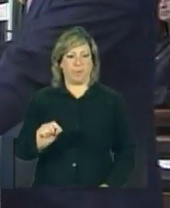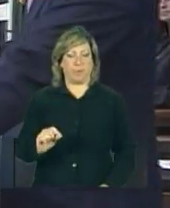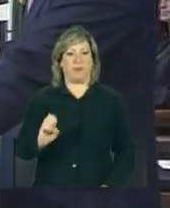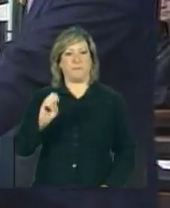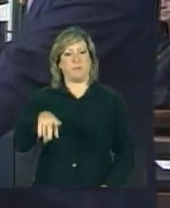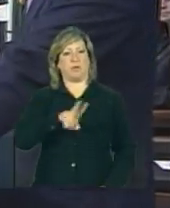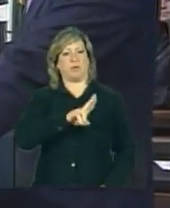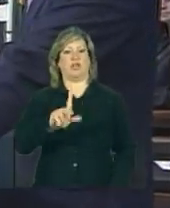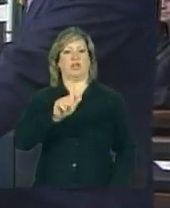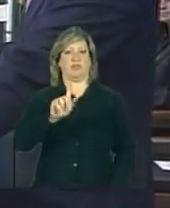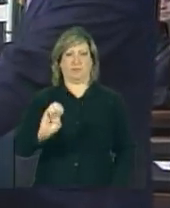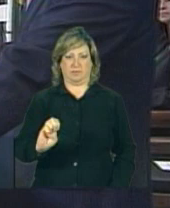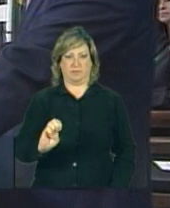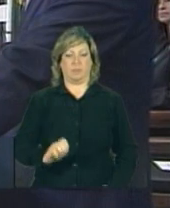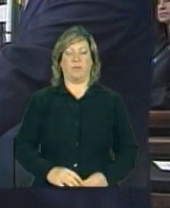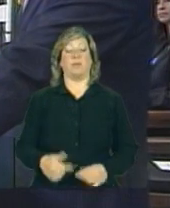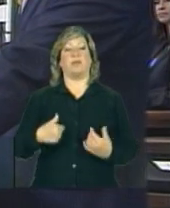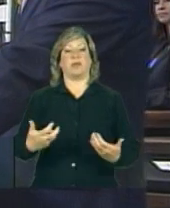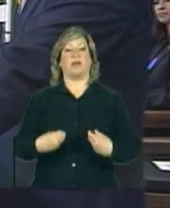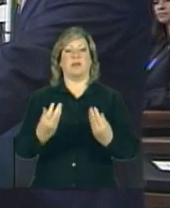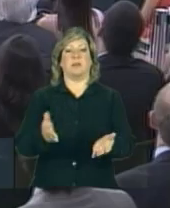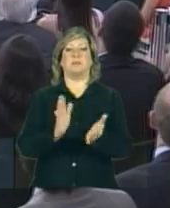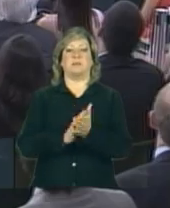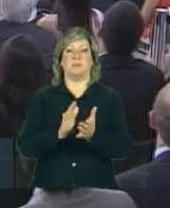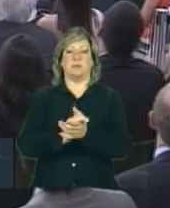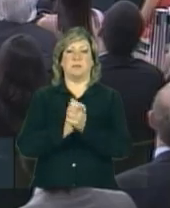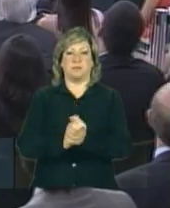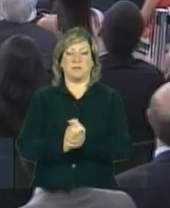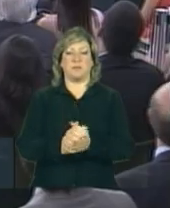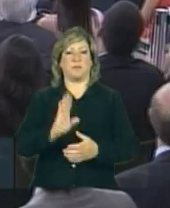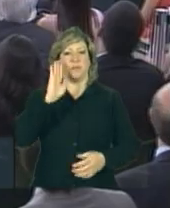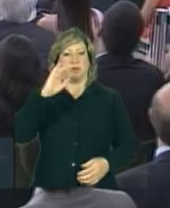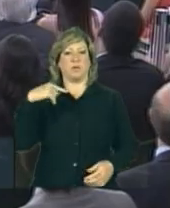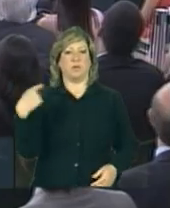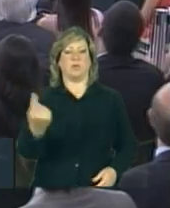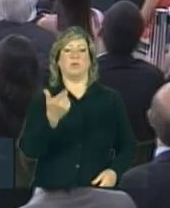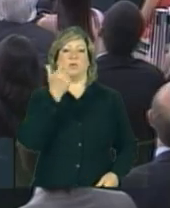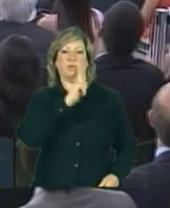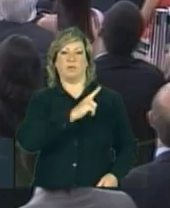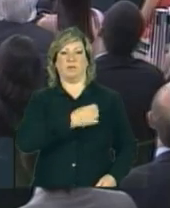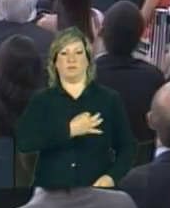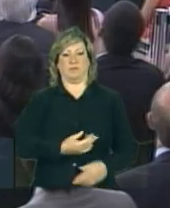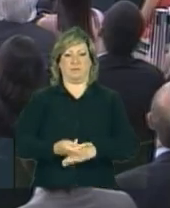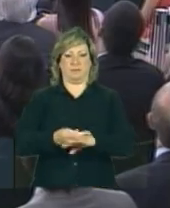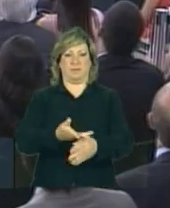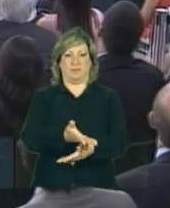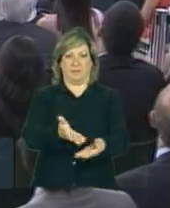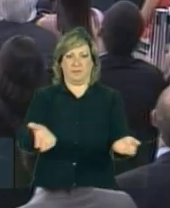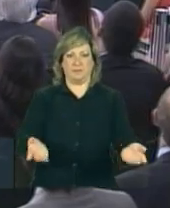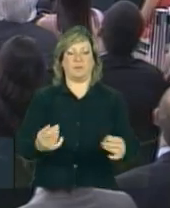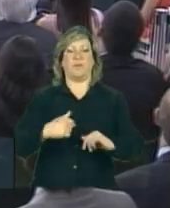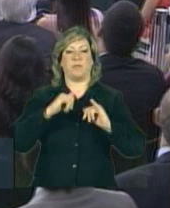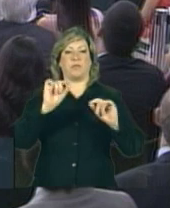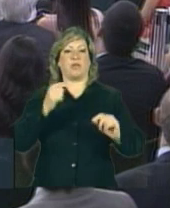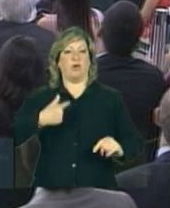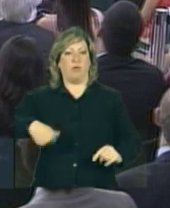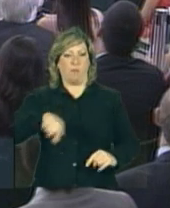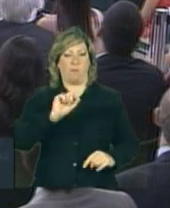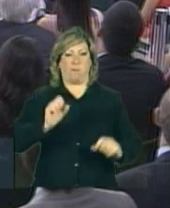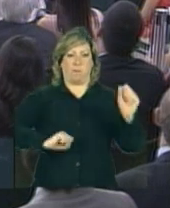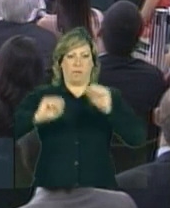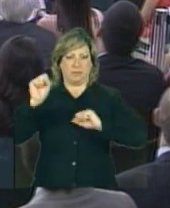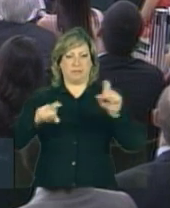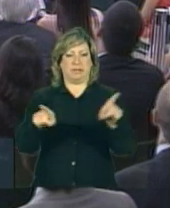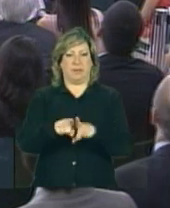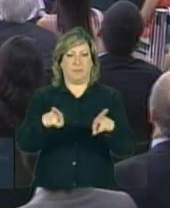GE. Quero parabenizar principalmente os ganhadores e dizer que a nossa empresa também começou, nasceu